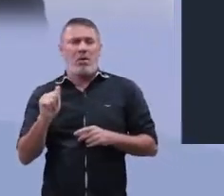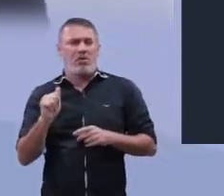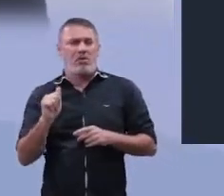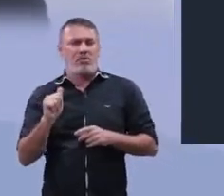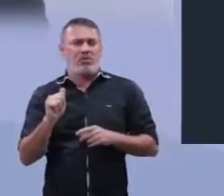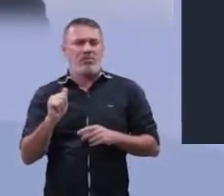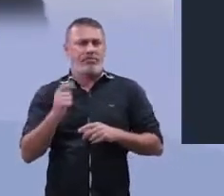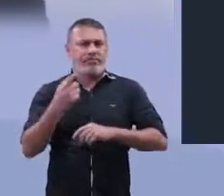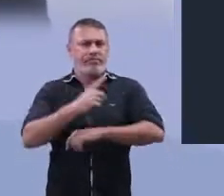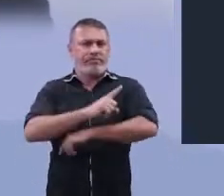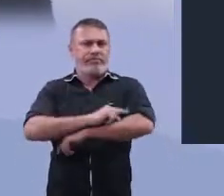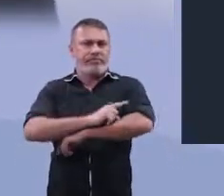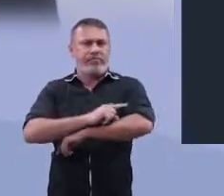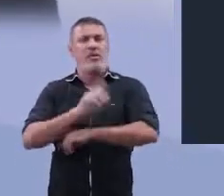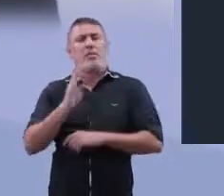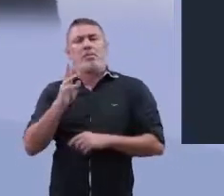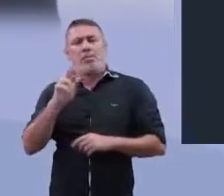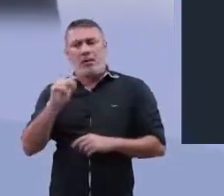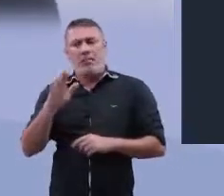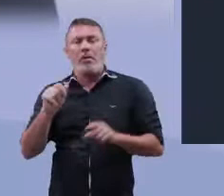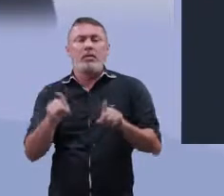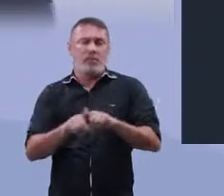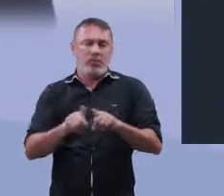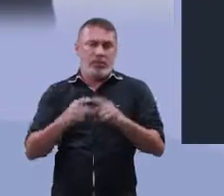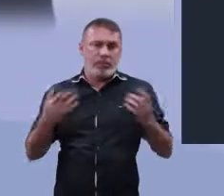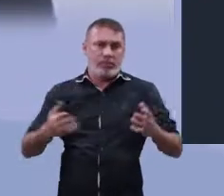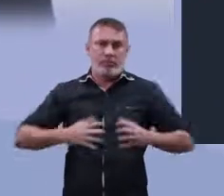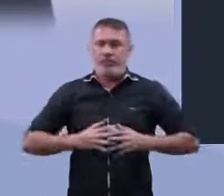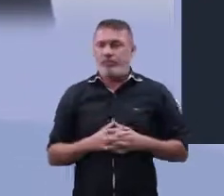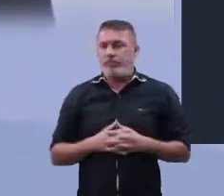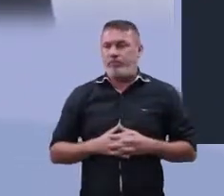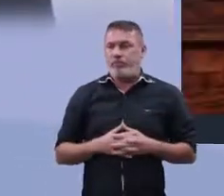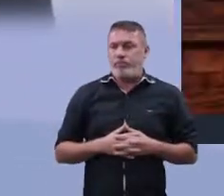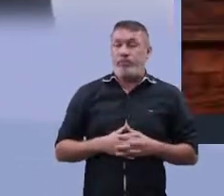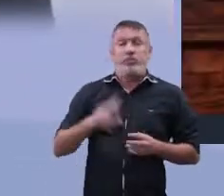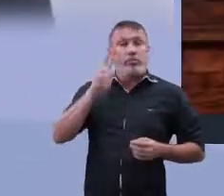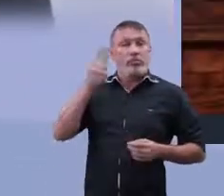briba, né? Então a lagartixa também é conhecida como briba.